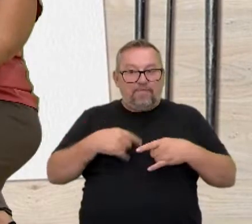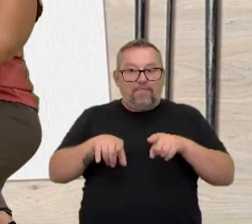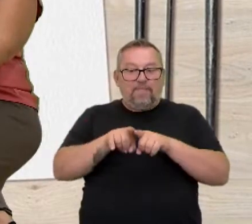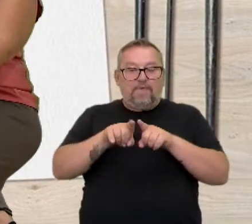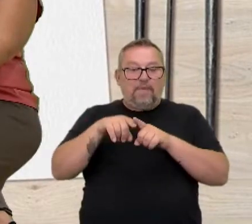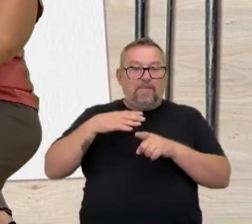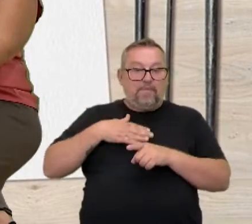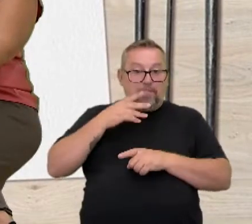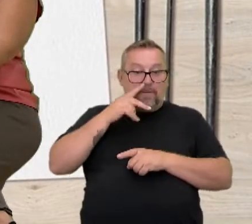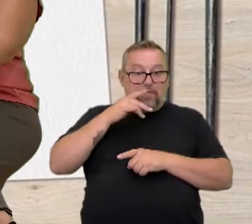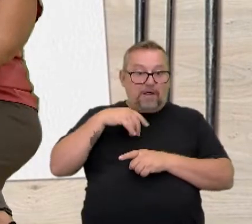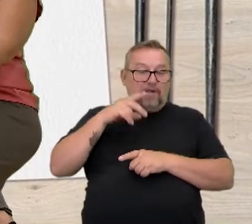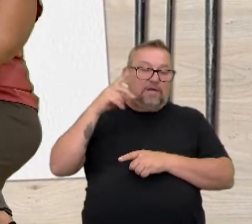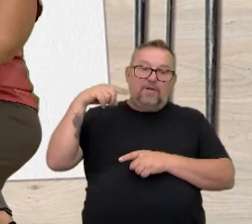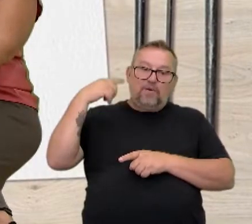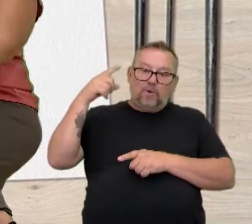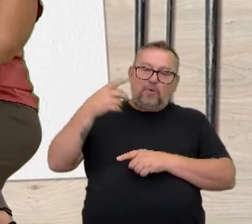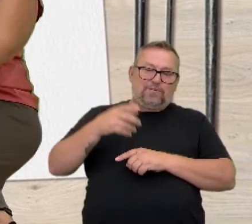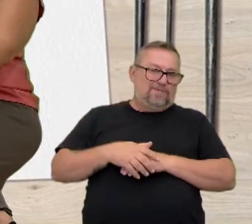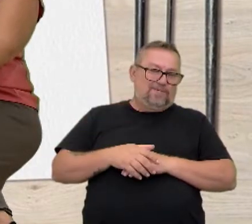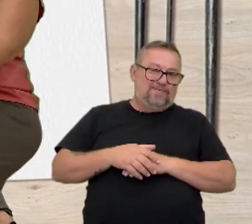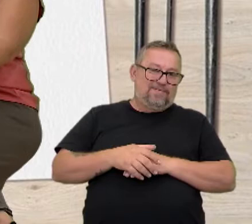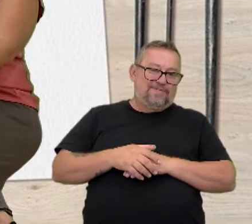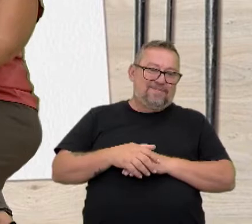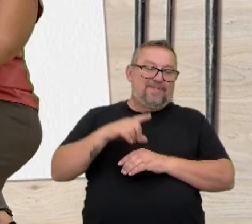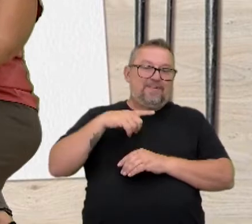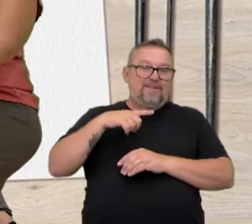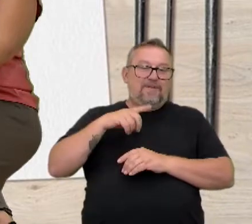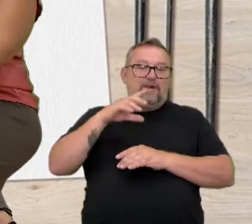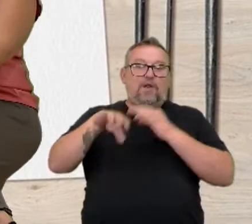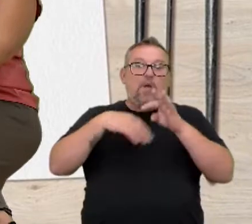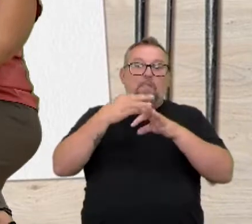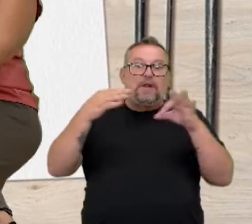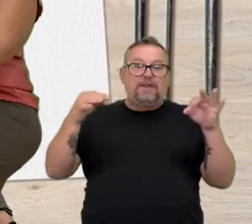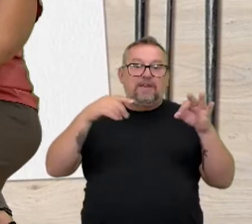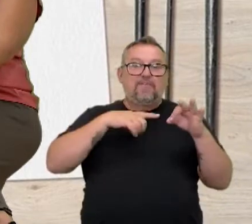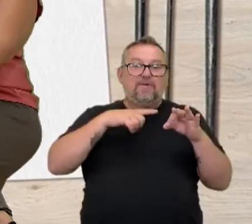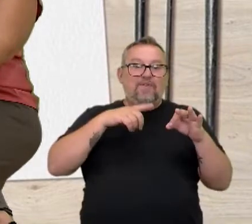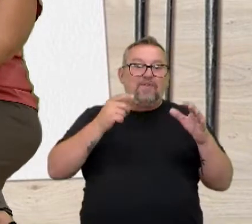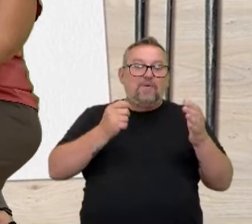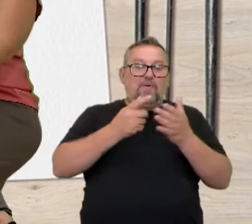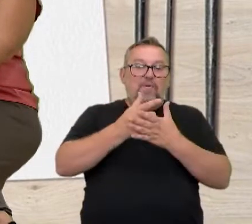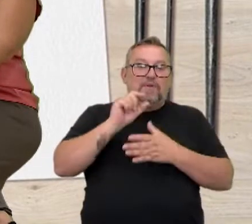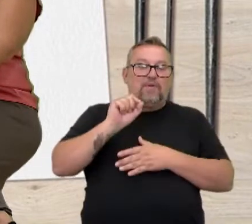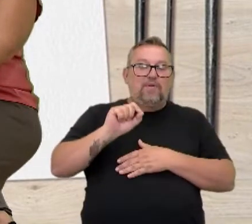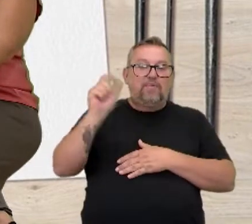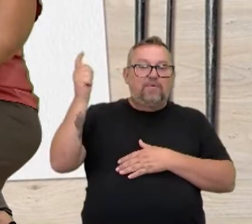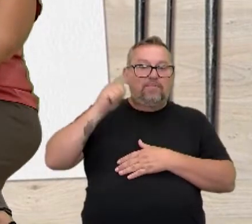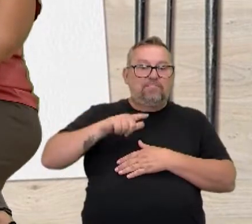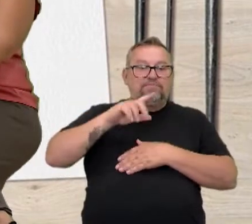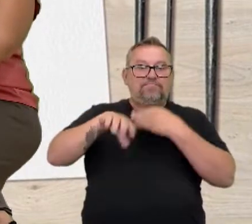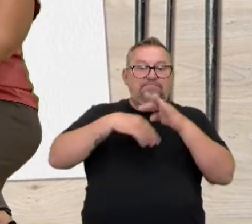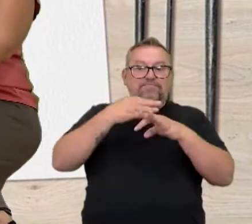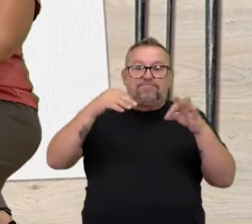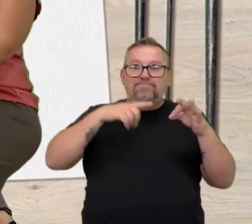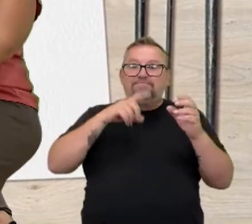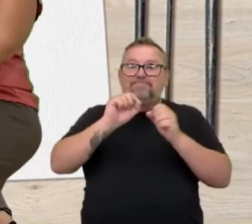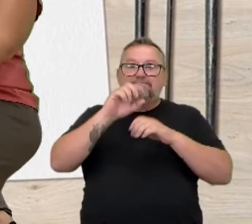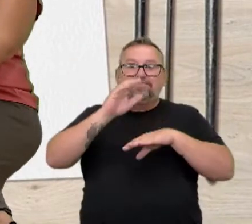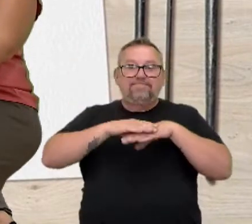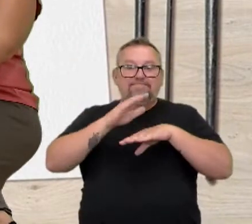meu pai era louco, né? Eu queria um presente. E para que eu pudesse ganhar esse presente, eu tinha que